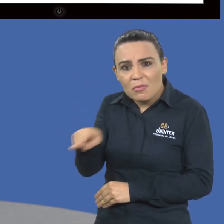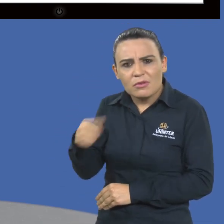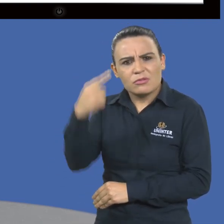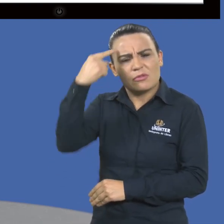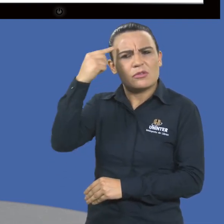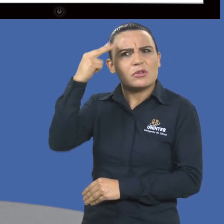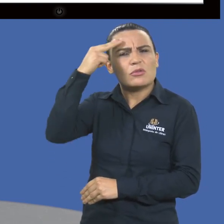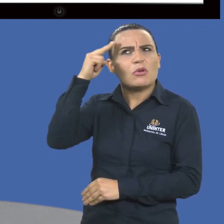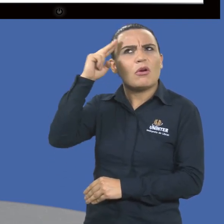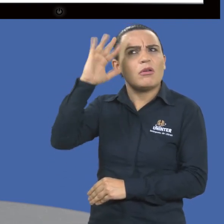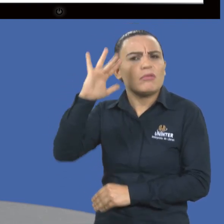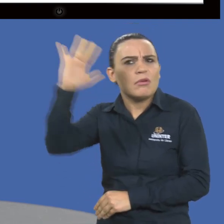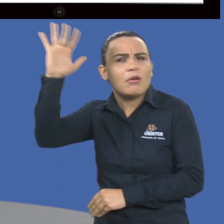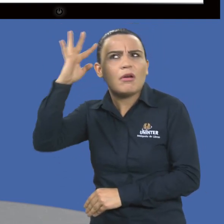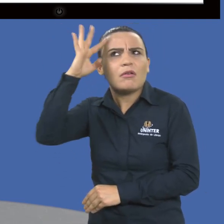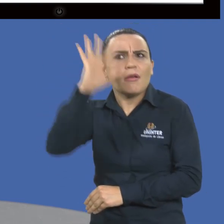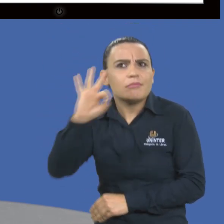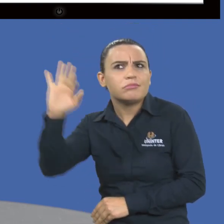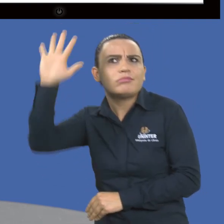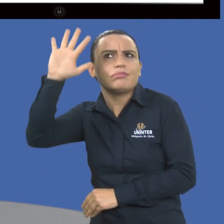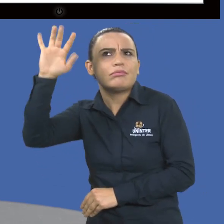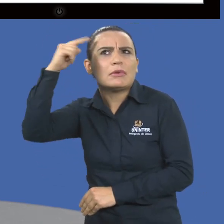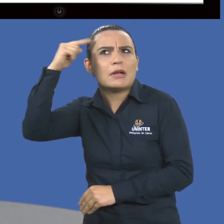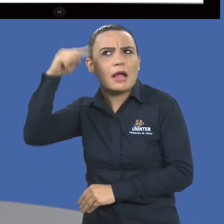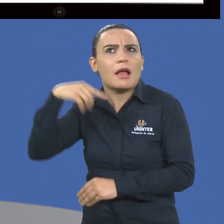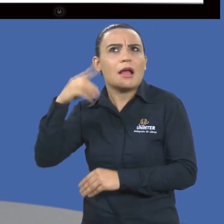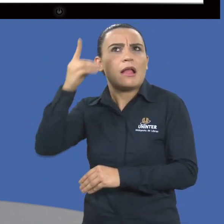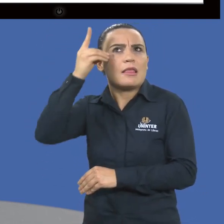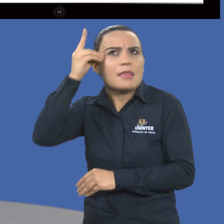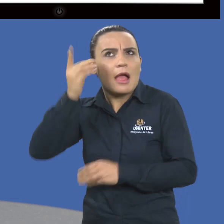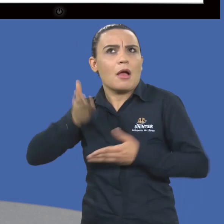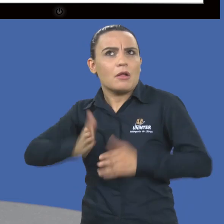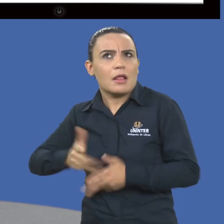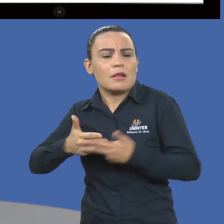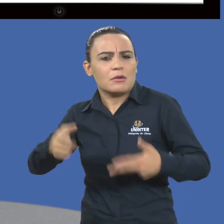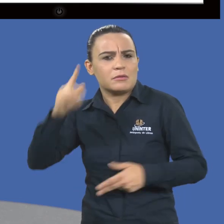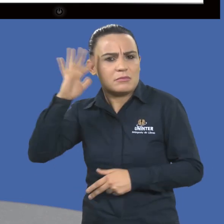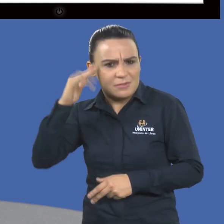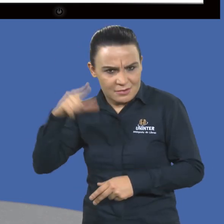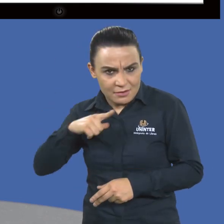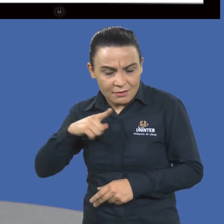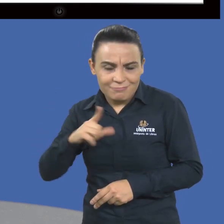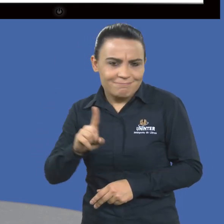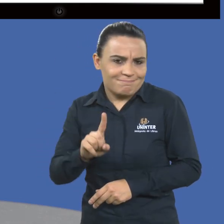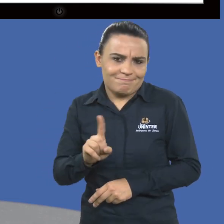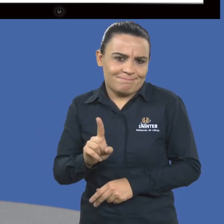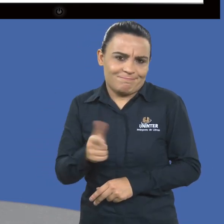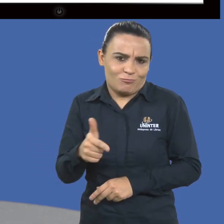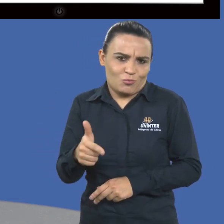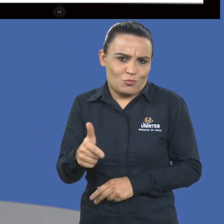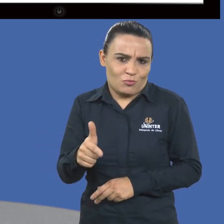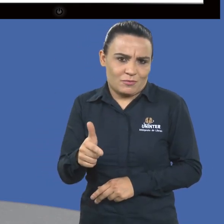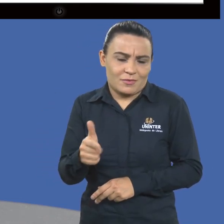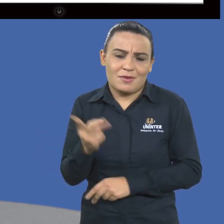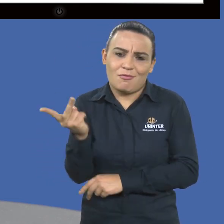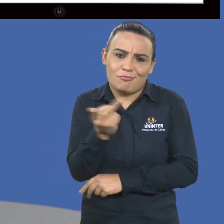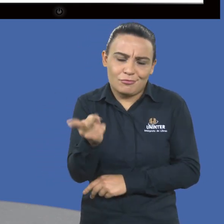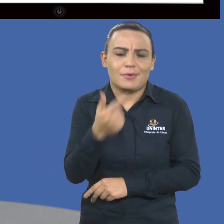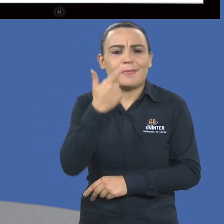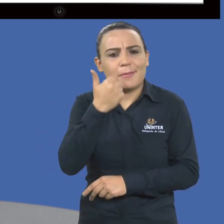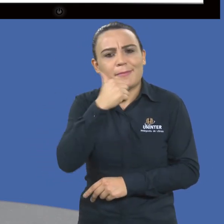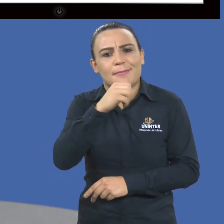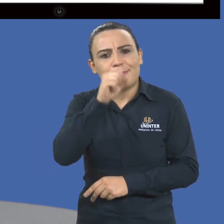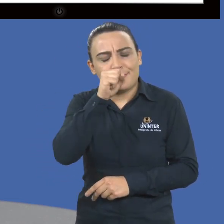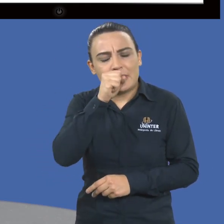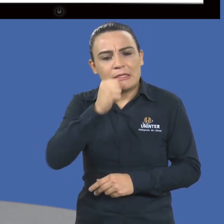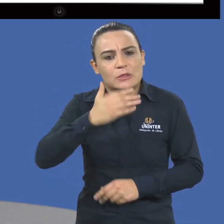tinha desejado. E isso gera no casal um impacto muito grande, tanto na mãe